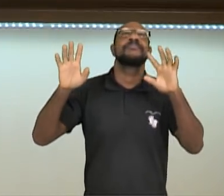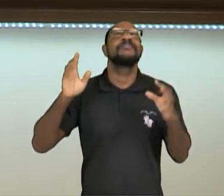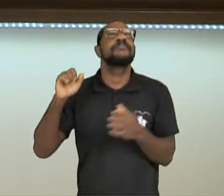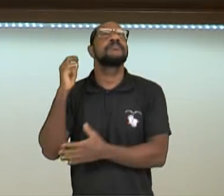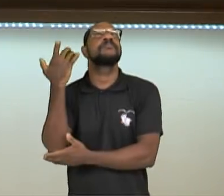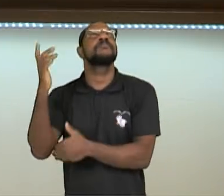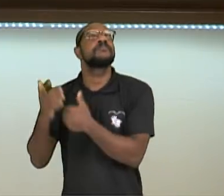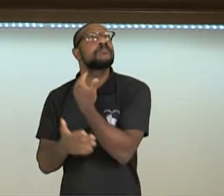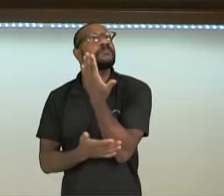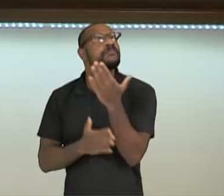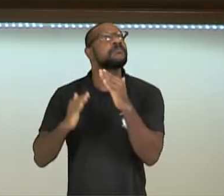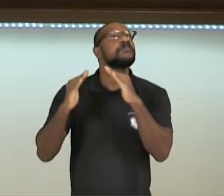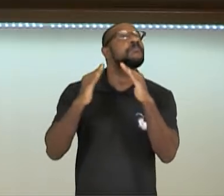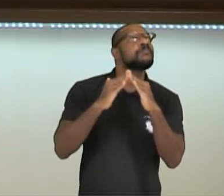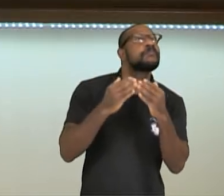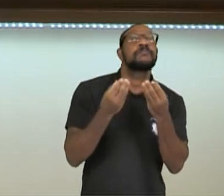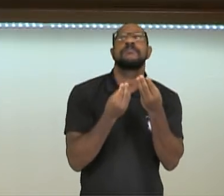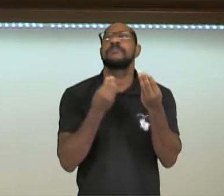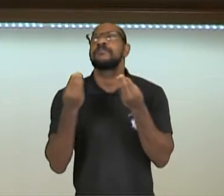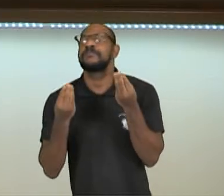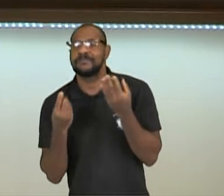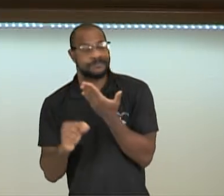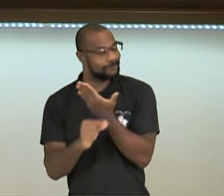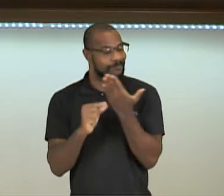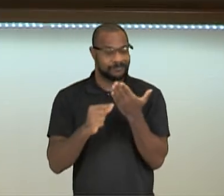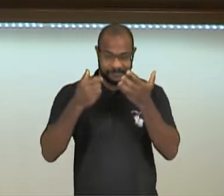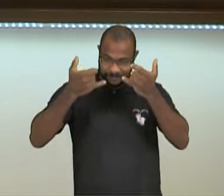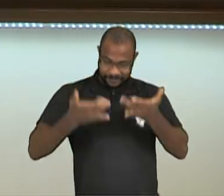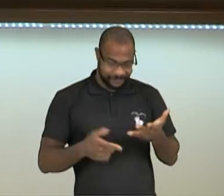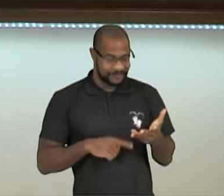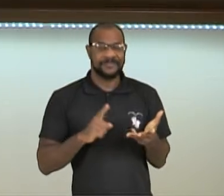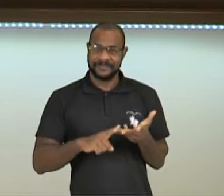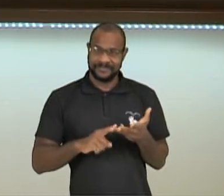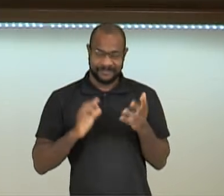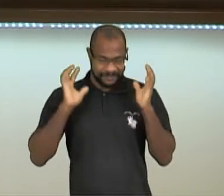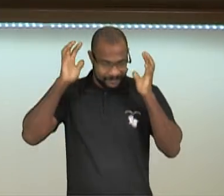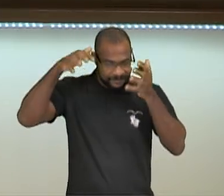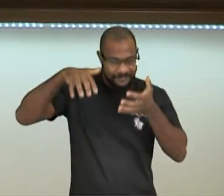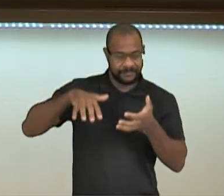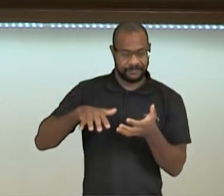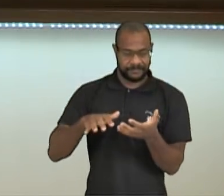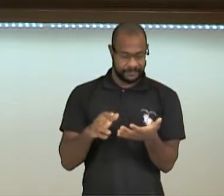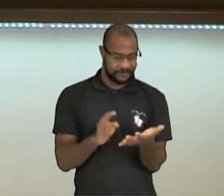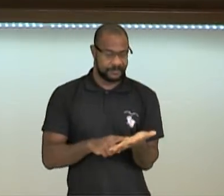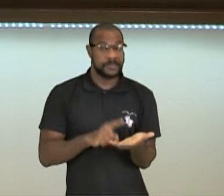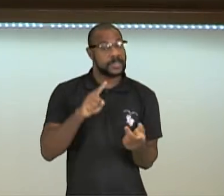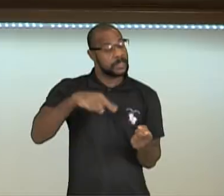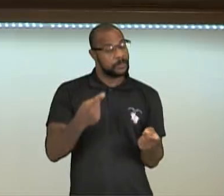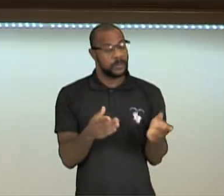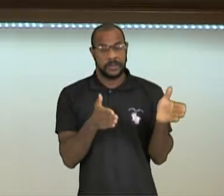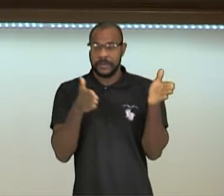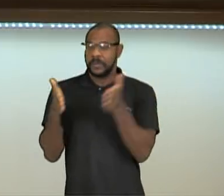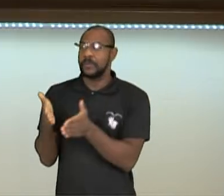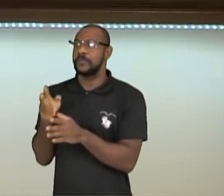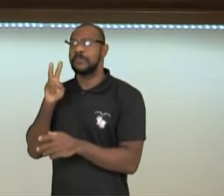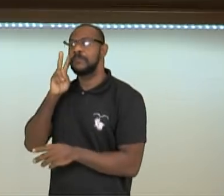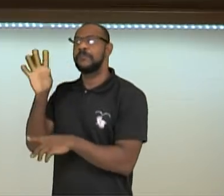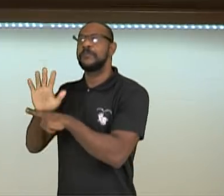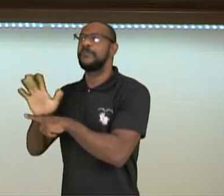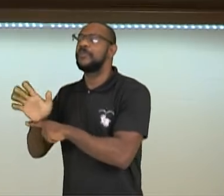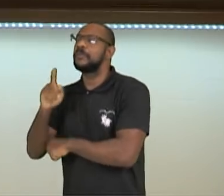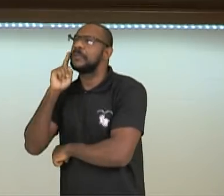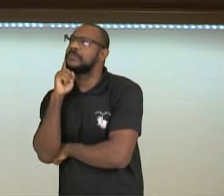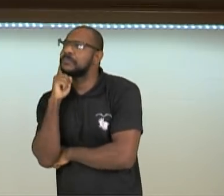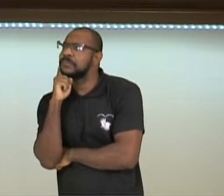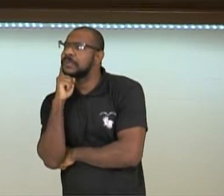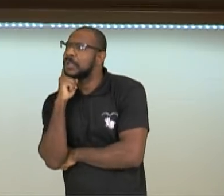da descrição que o autor fez para você. Porém, a hora que você vai assistir o filme, às vezes é completamente diferente do que